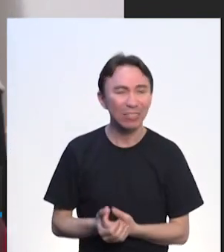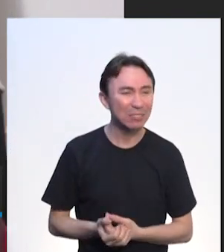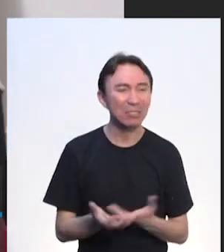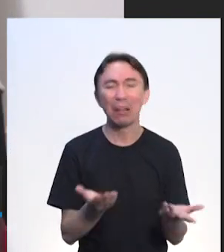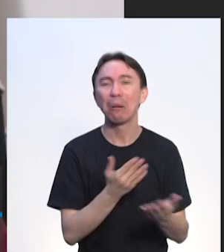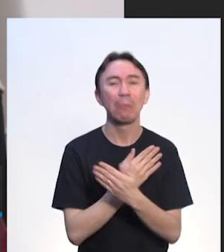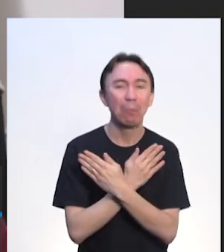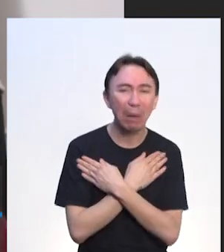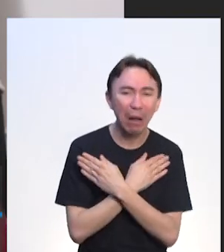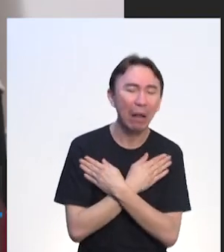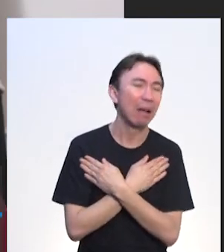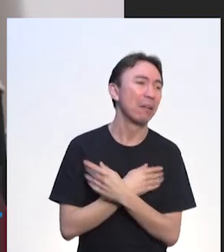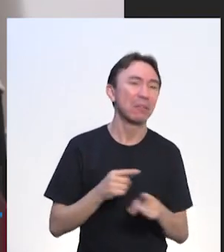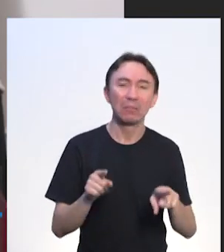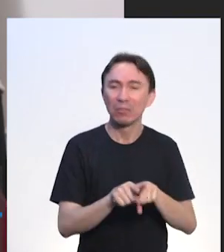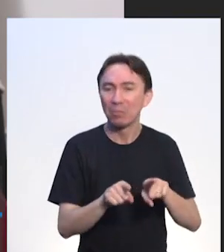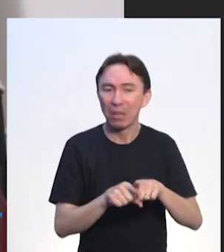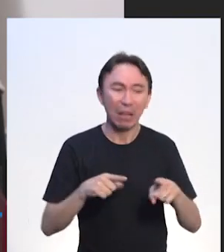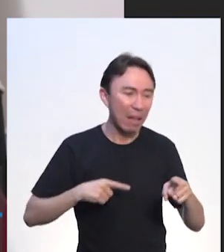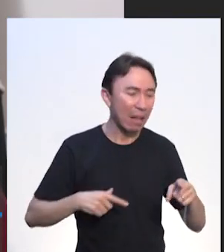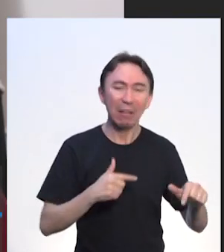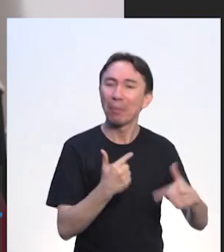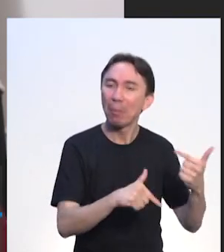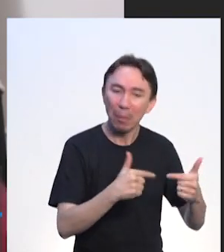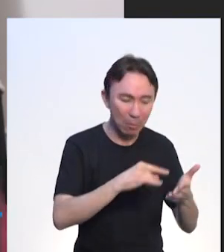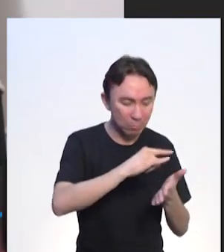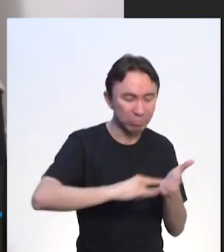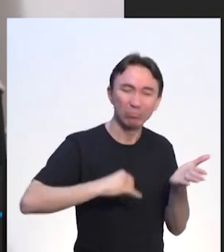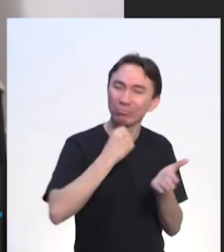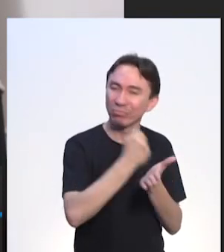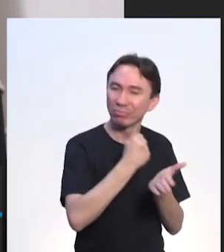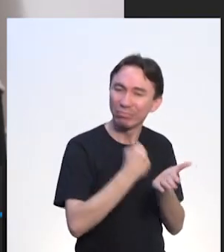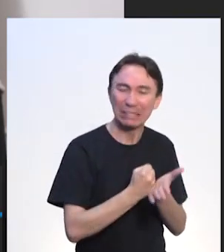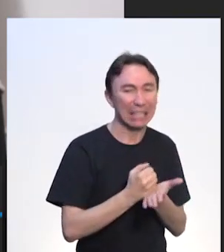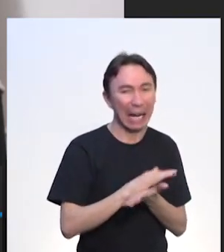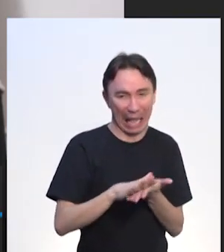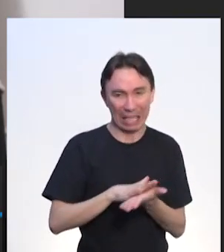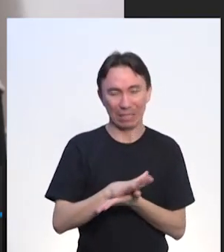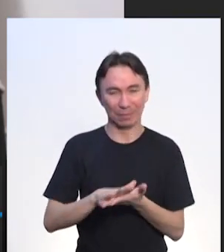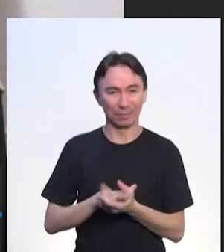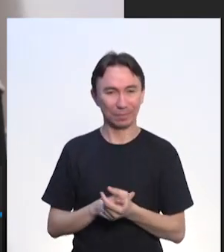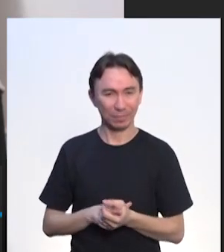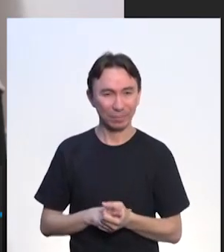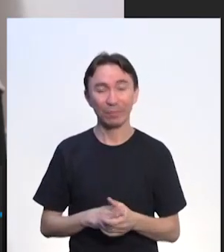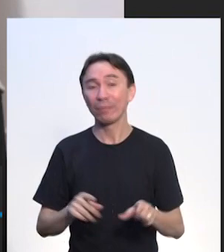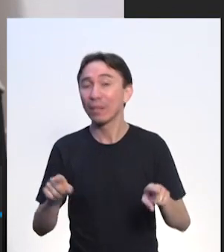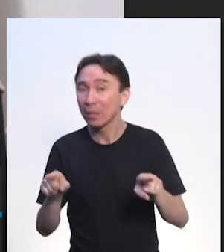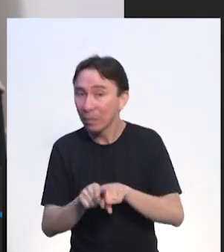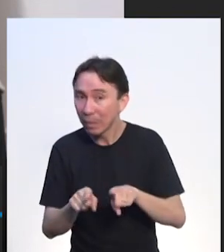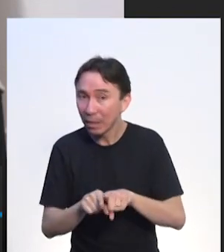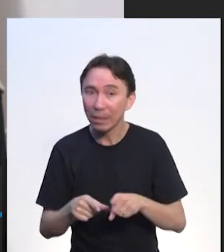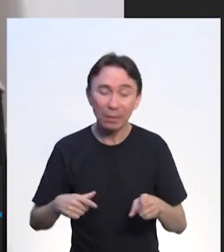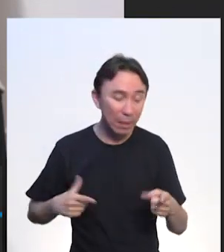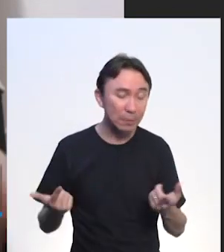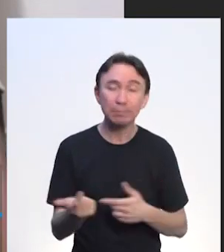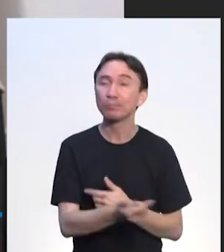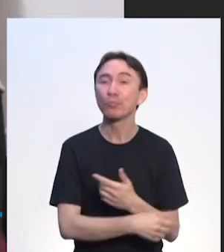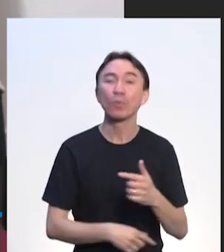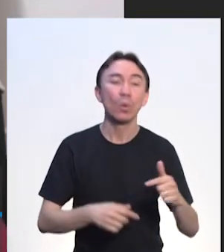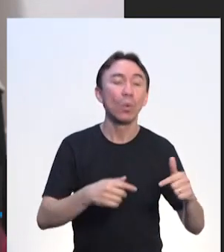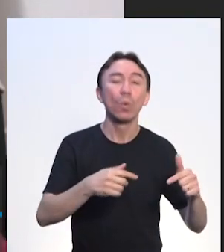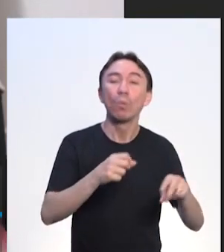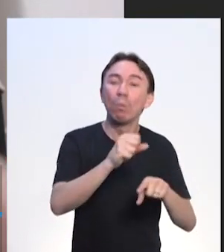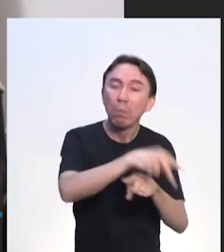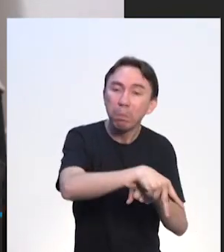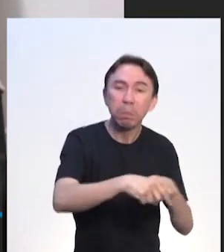e subemprego, né? E para isso a gente também tem que entender que o emprego ele é uma política pública, né? Às vezes a gente acha